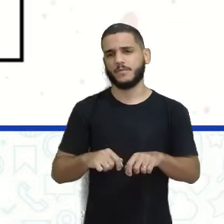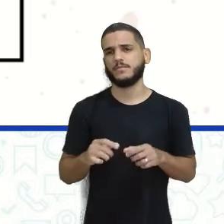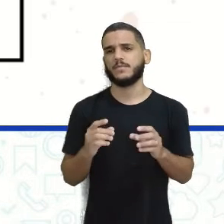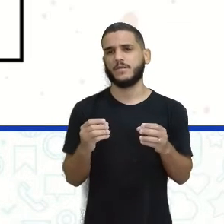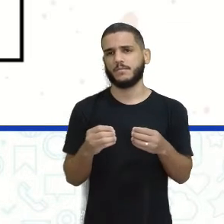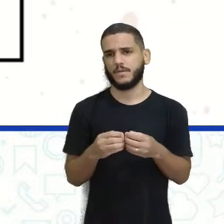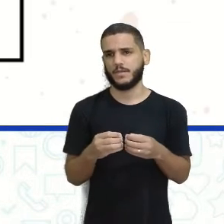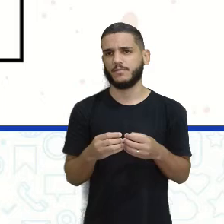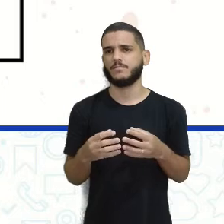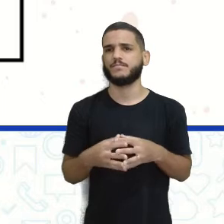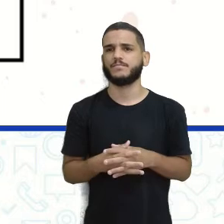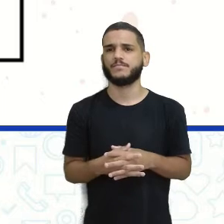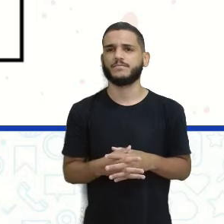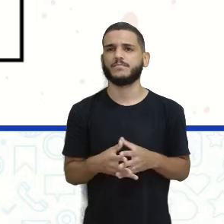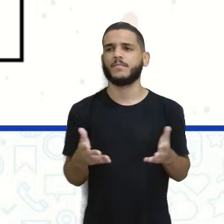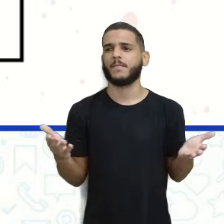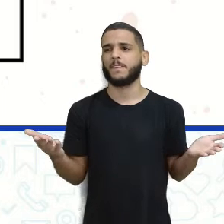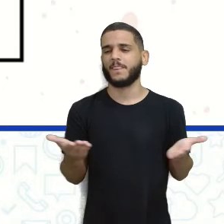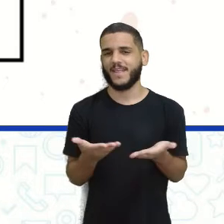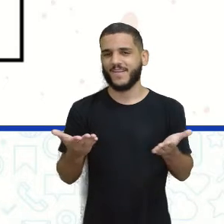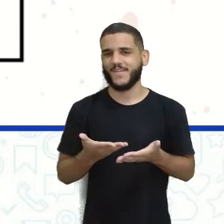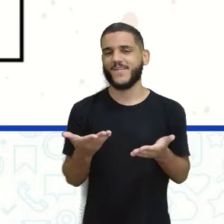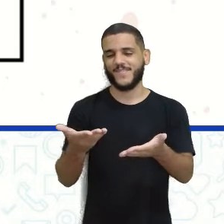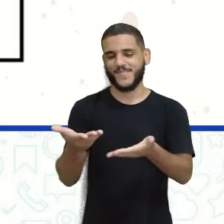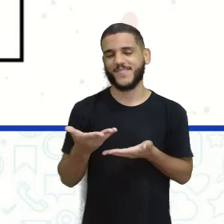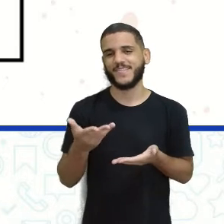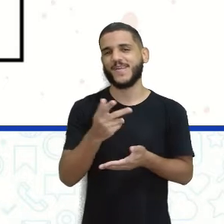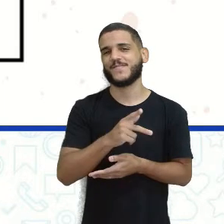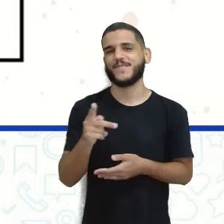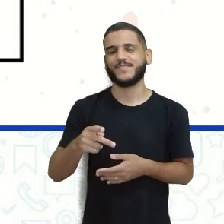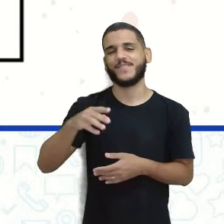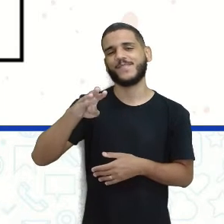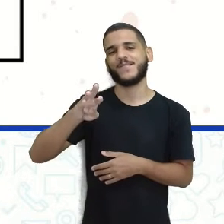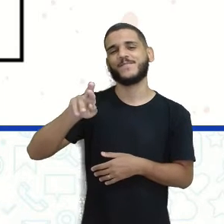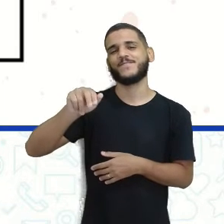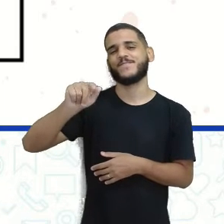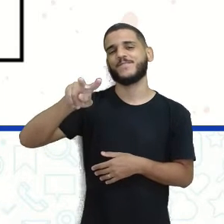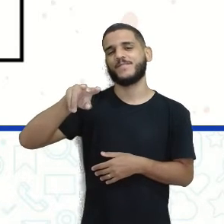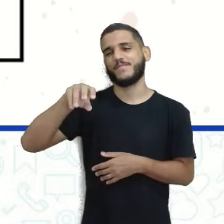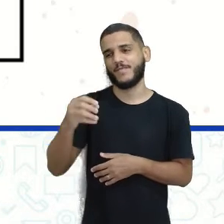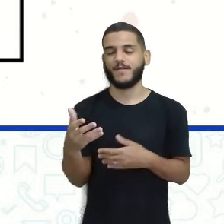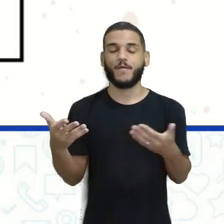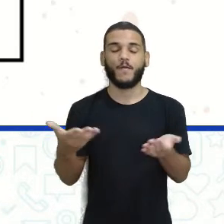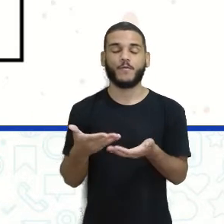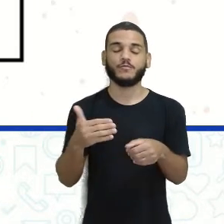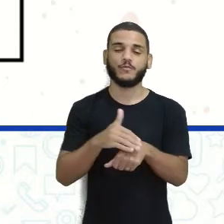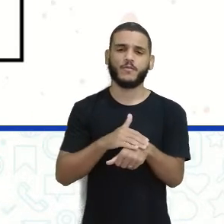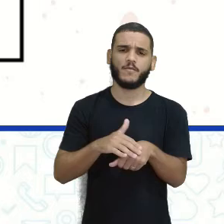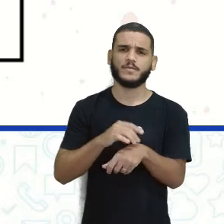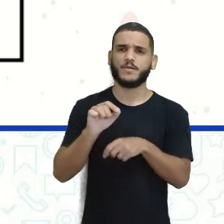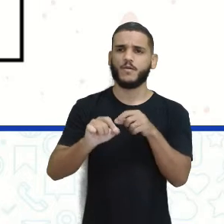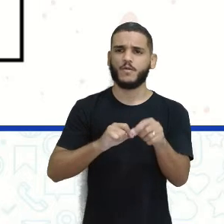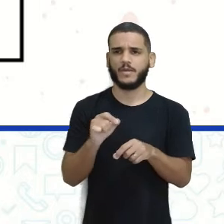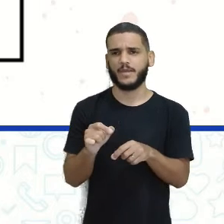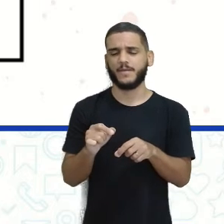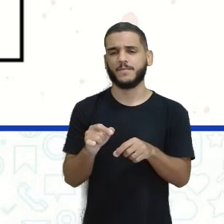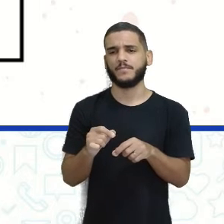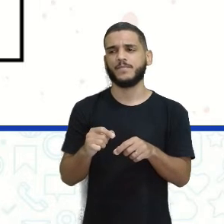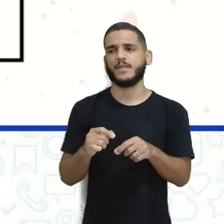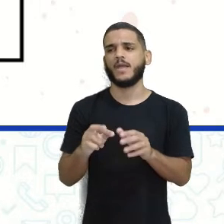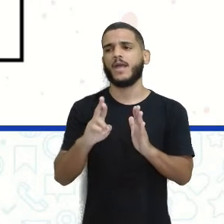aproximadamente. E aí eu vou chamar o cara de hoje, o professor Bravo. Esse professor vai falar um pouquinho aí da regra do i, do